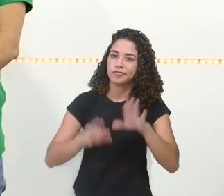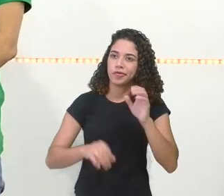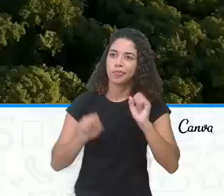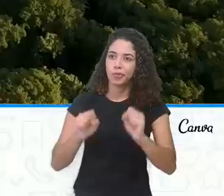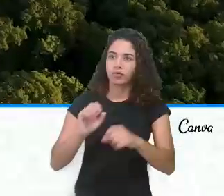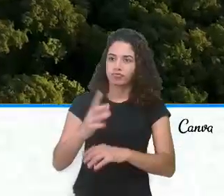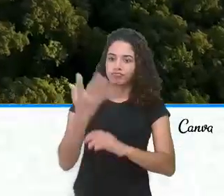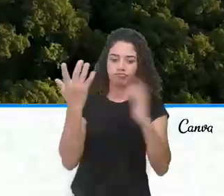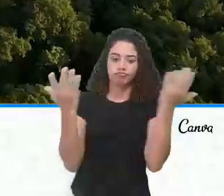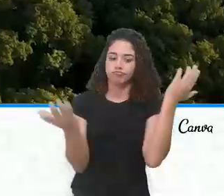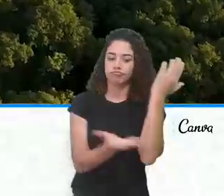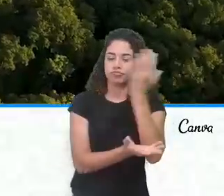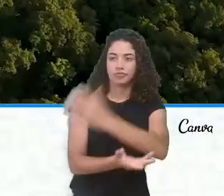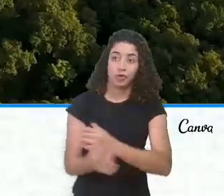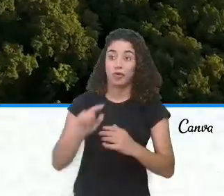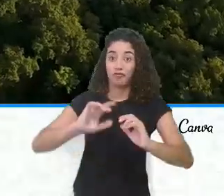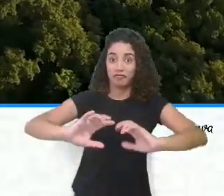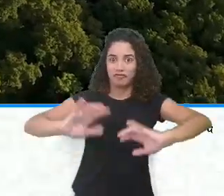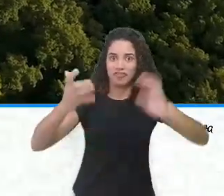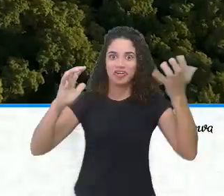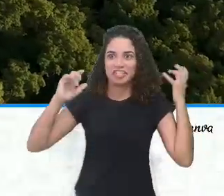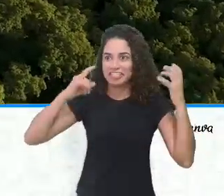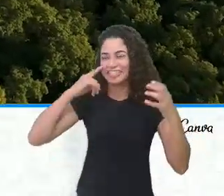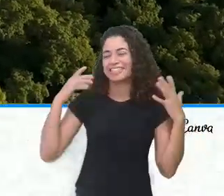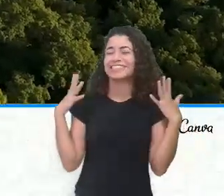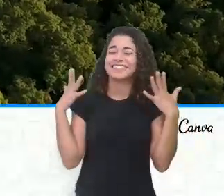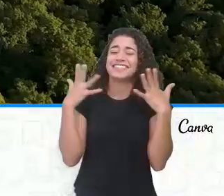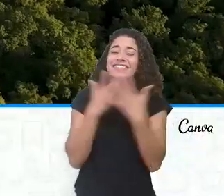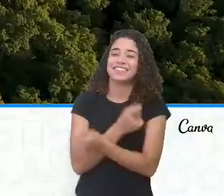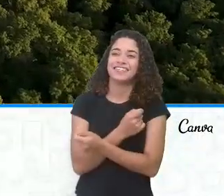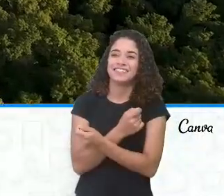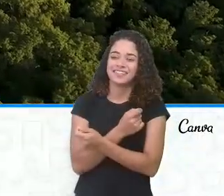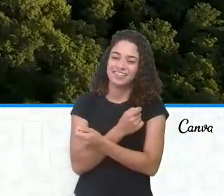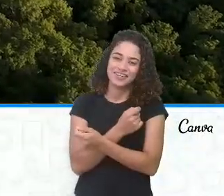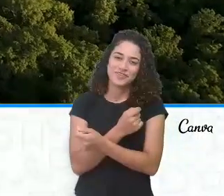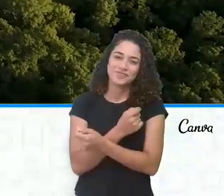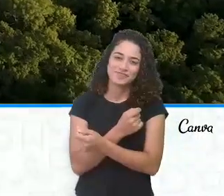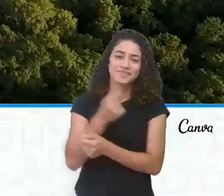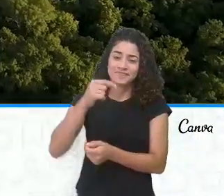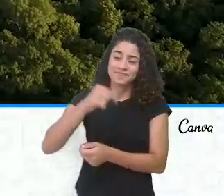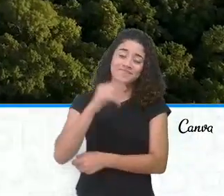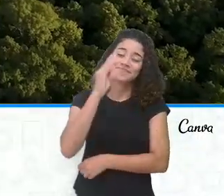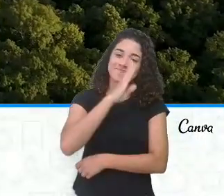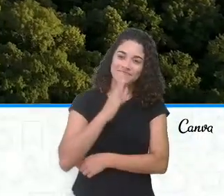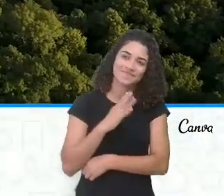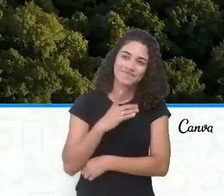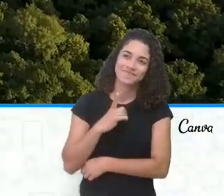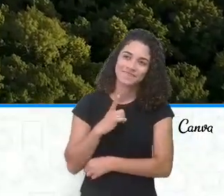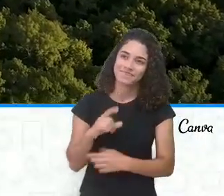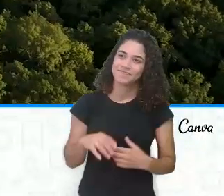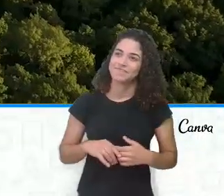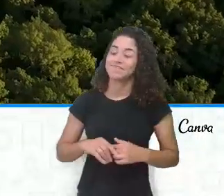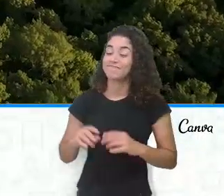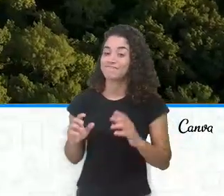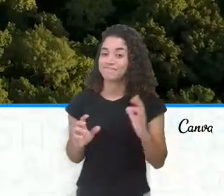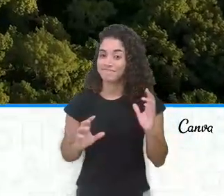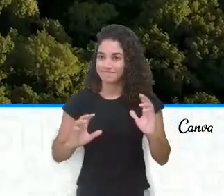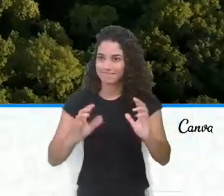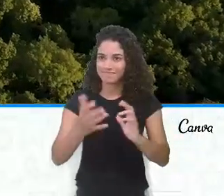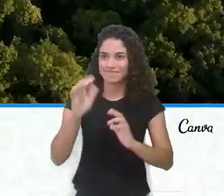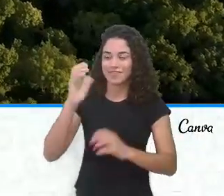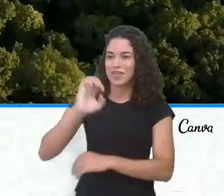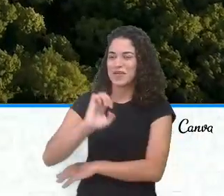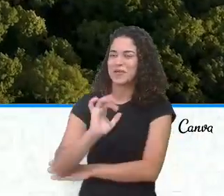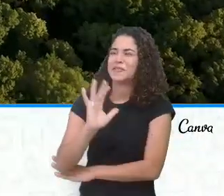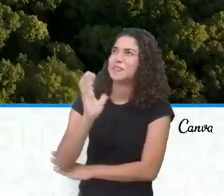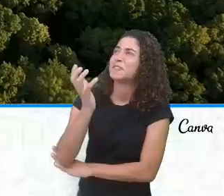necessidade. Olha a floresta tropical, que coisa linda, né? Isso acontece muito no nosso país. Essa floresta com árvores